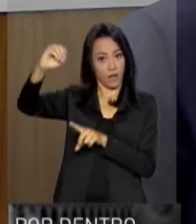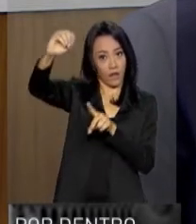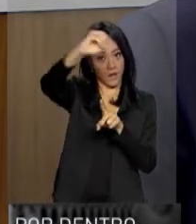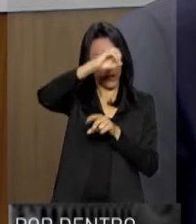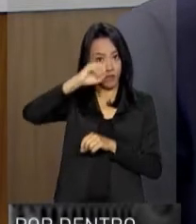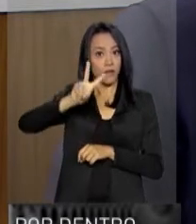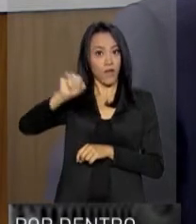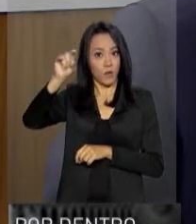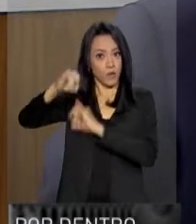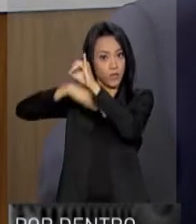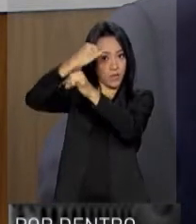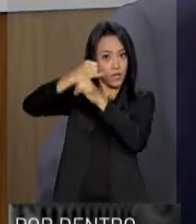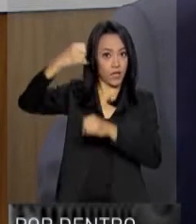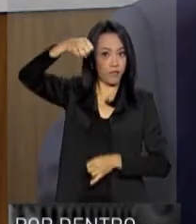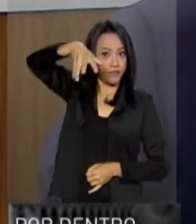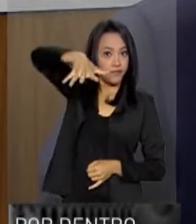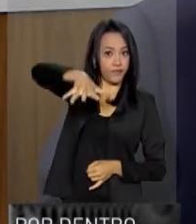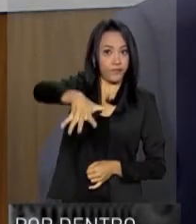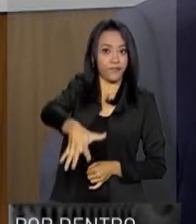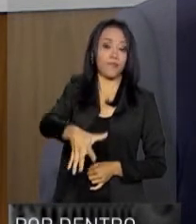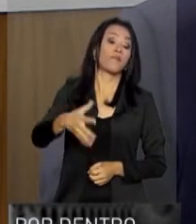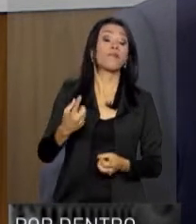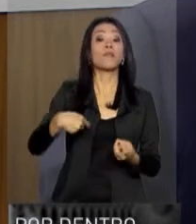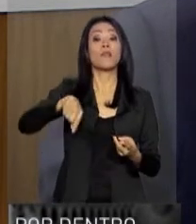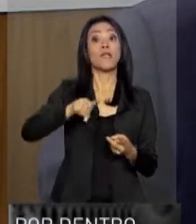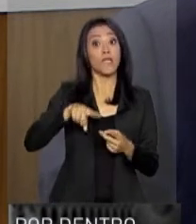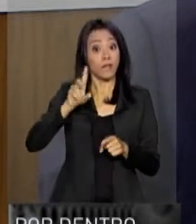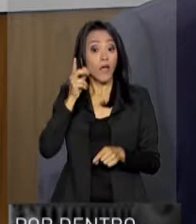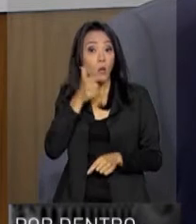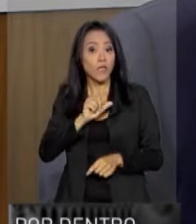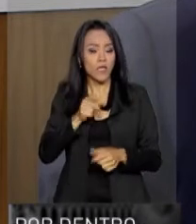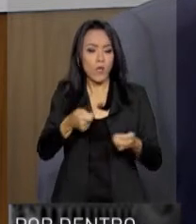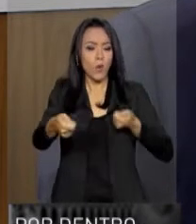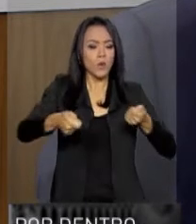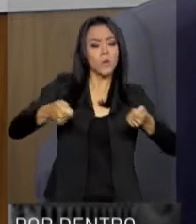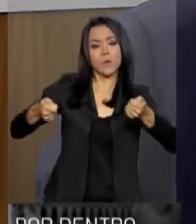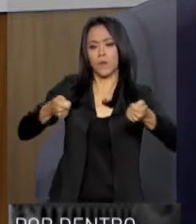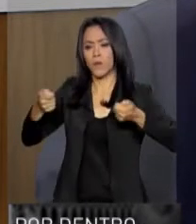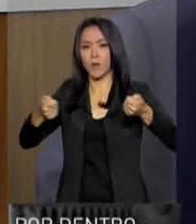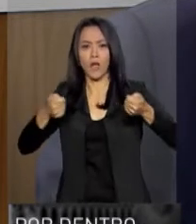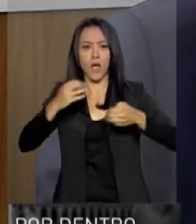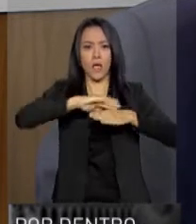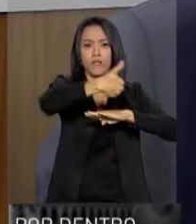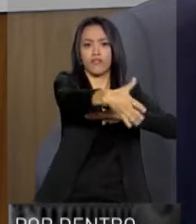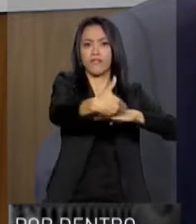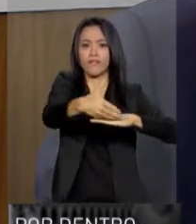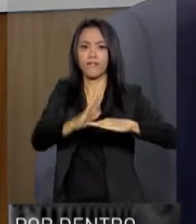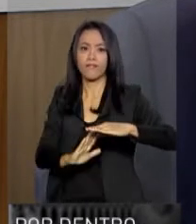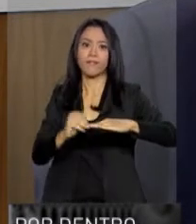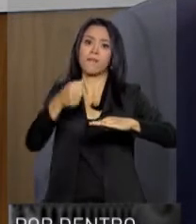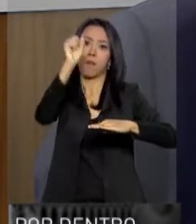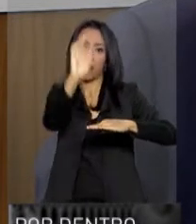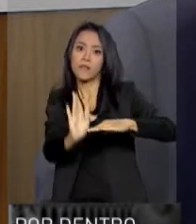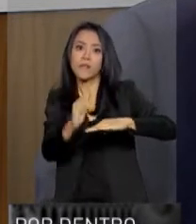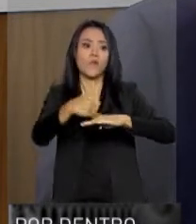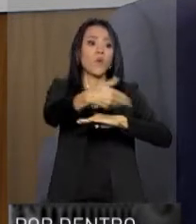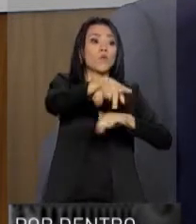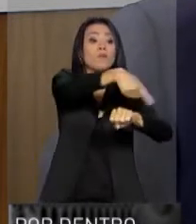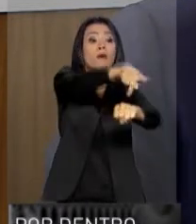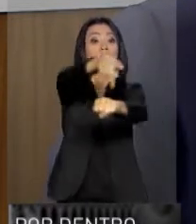condições de monitorar nossas fronteiras com muita eficiência e com isso enfrentar com bastante competência